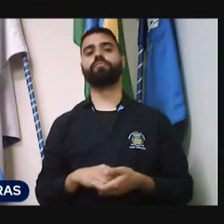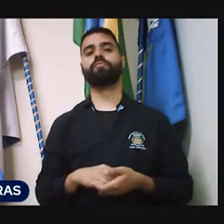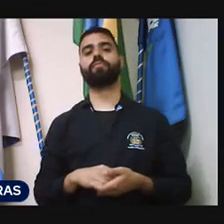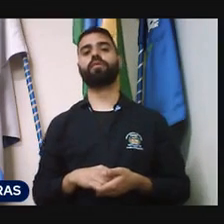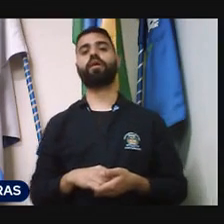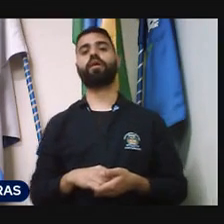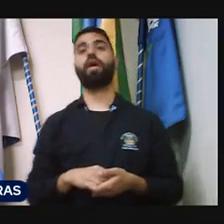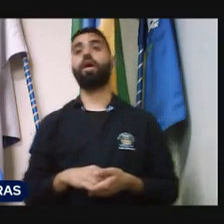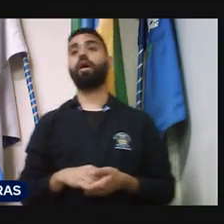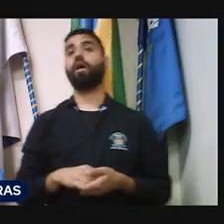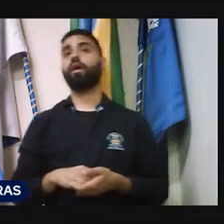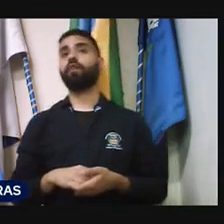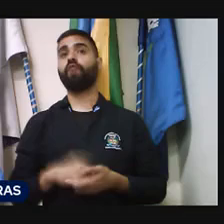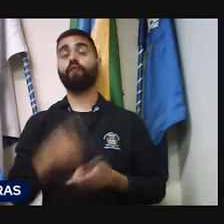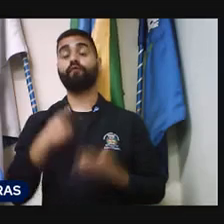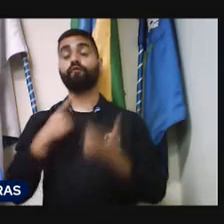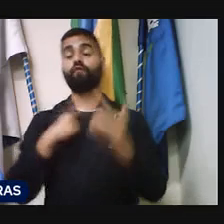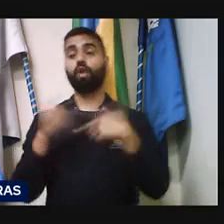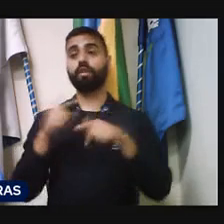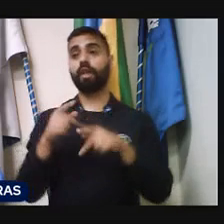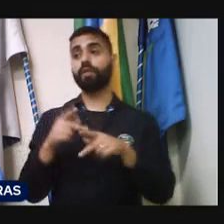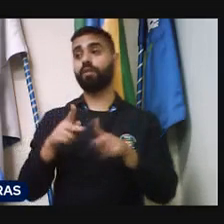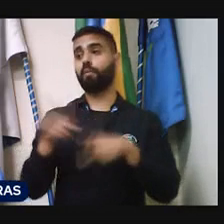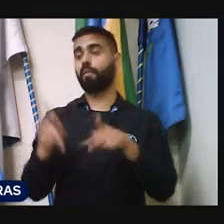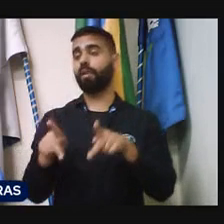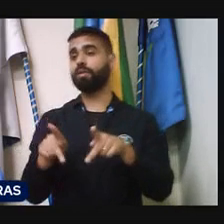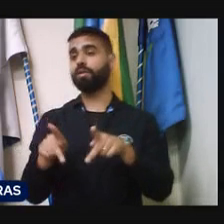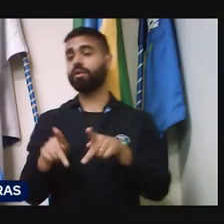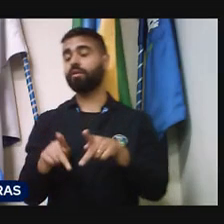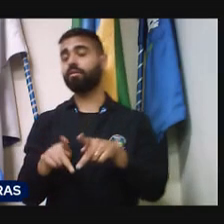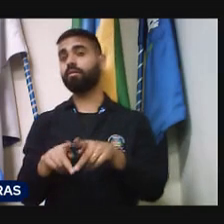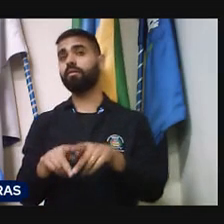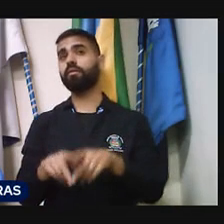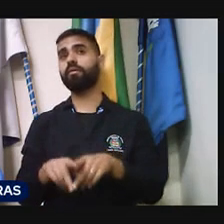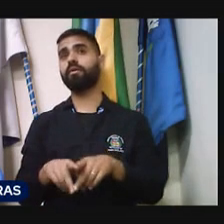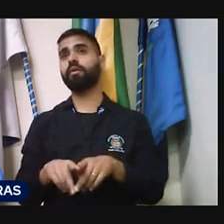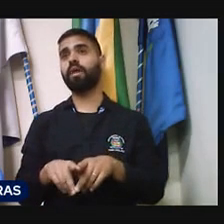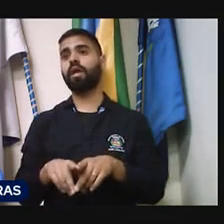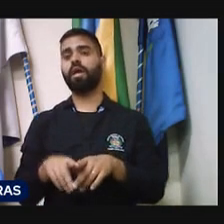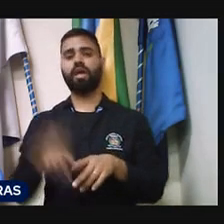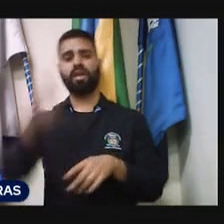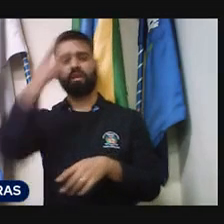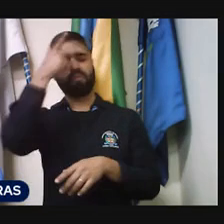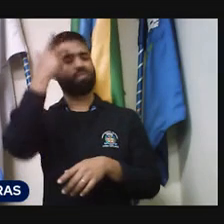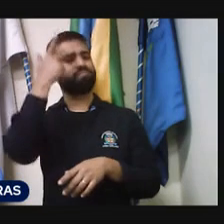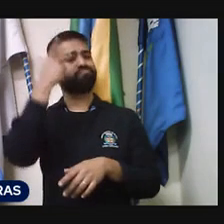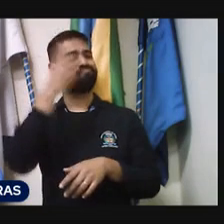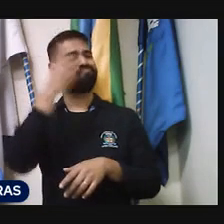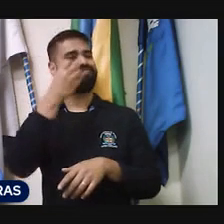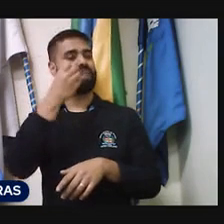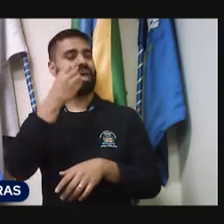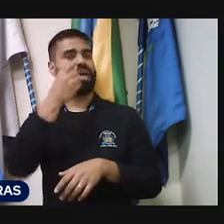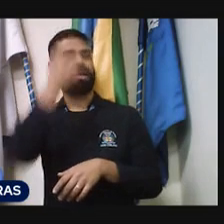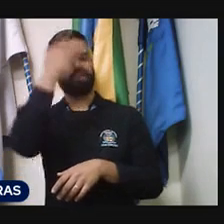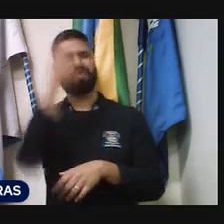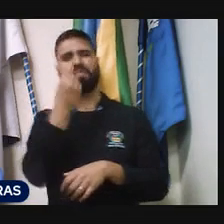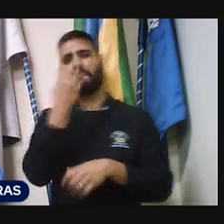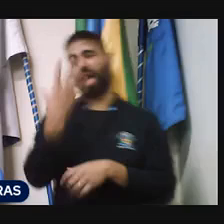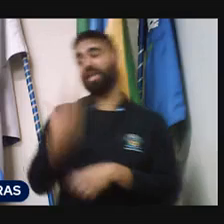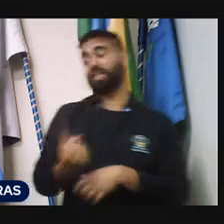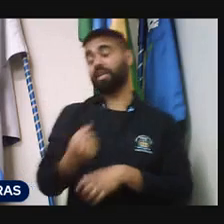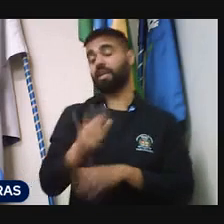até dos munícipes não muita das vezes não é bem-vinda bem-vinda claro que que